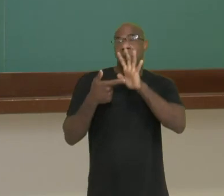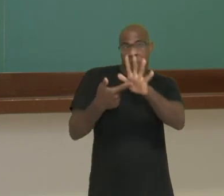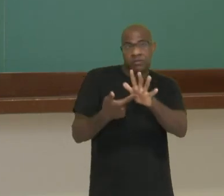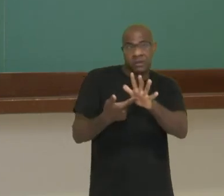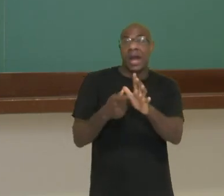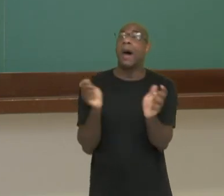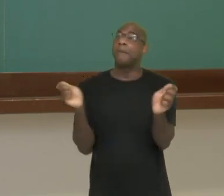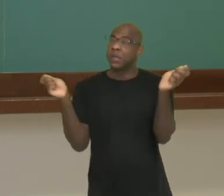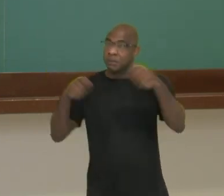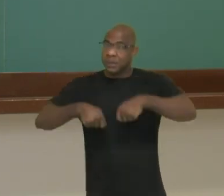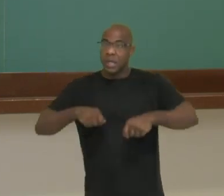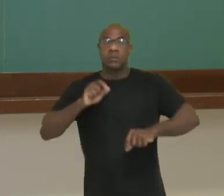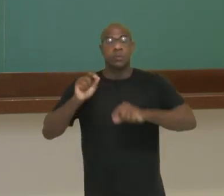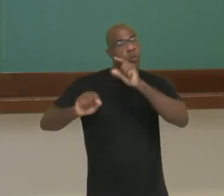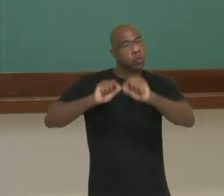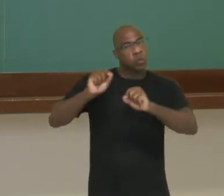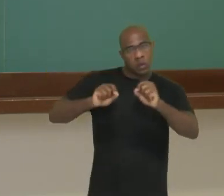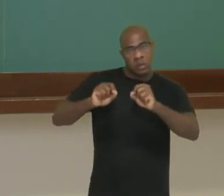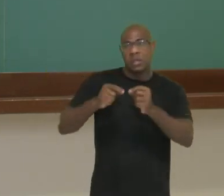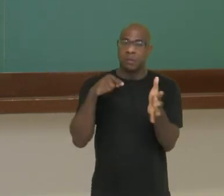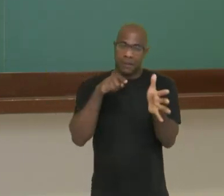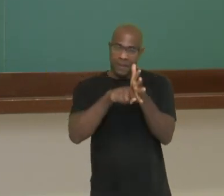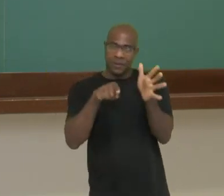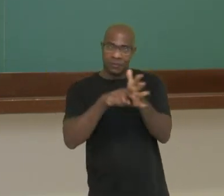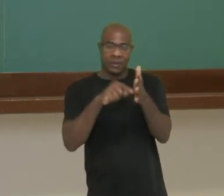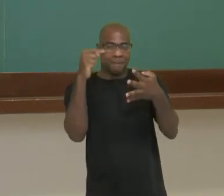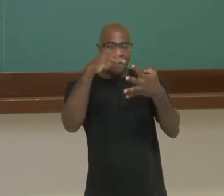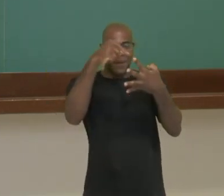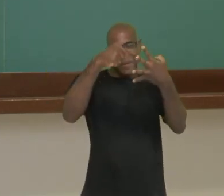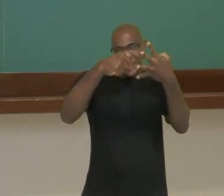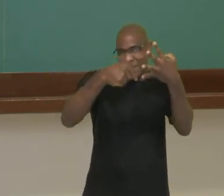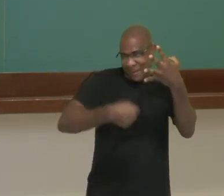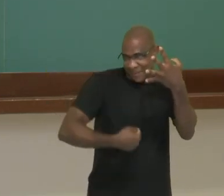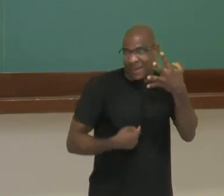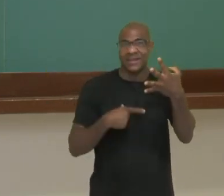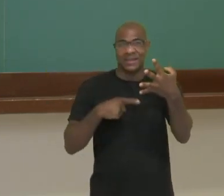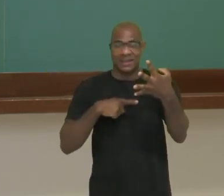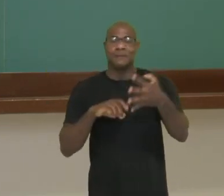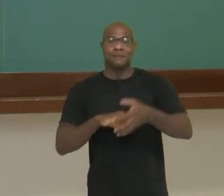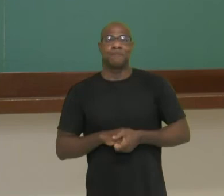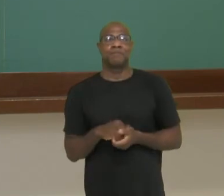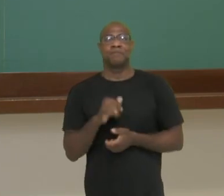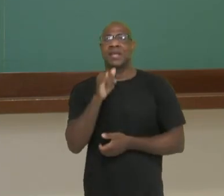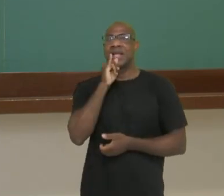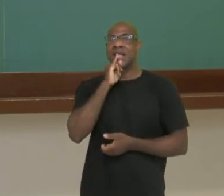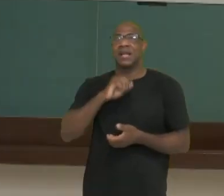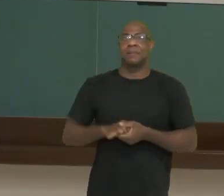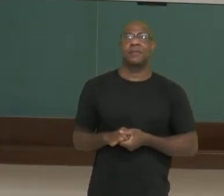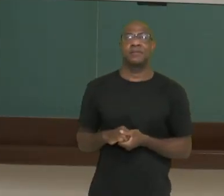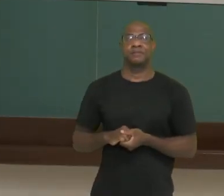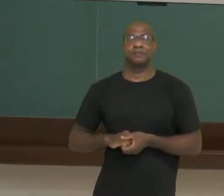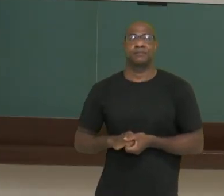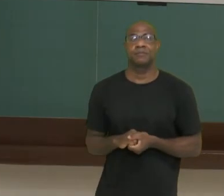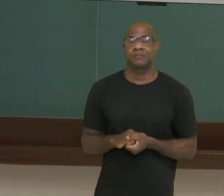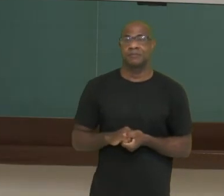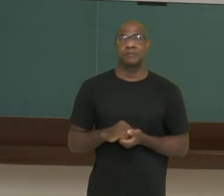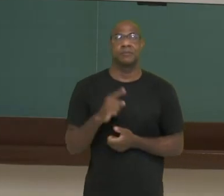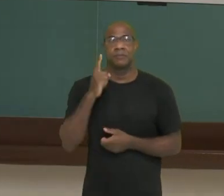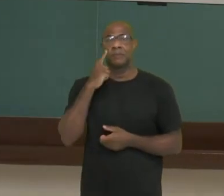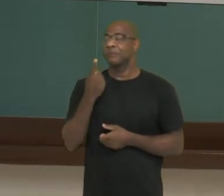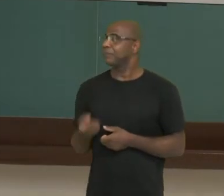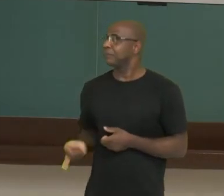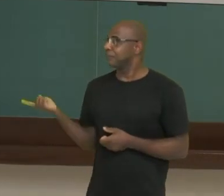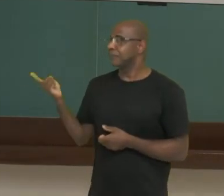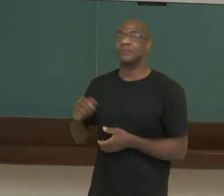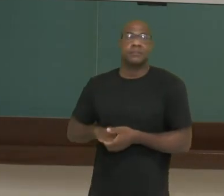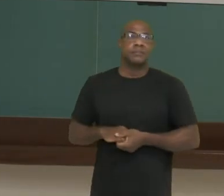uma possibilidade de um questionamento, eu levantei vários, né, de um questionamento, por exemplo, para tipos de café. Vamos lá, então ela